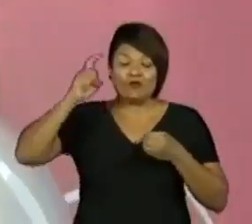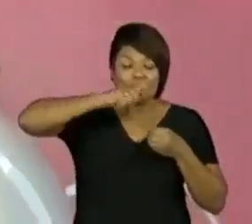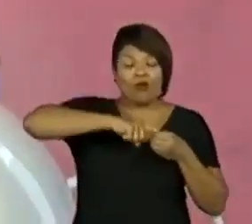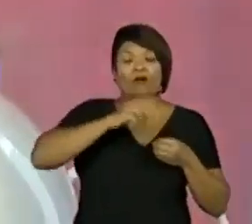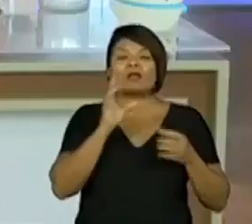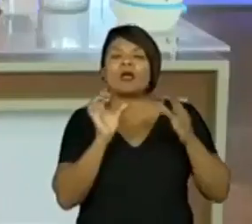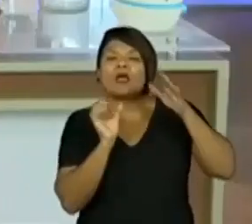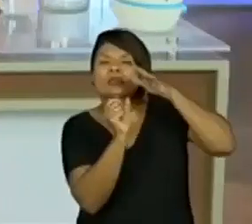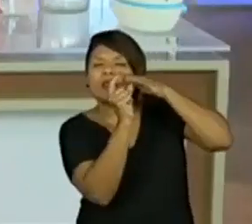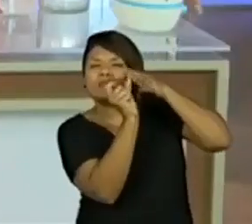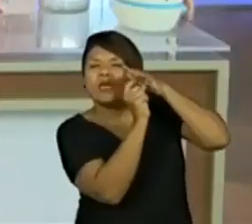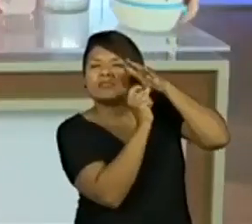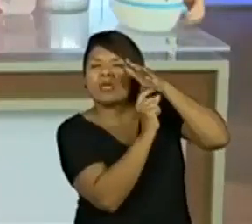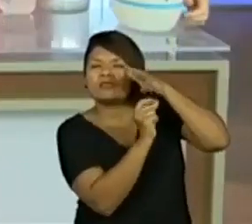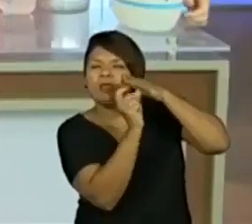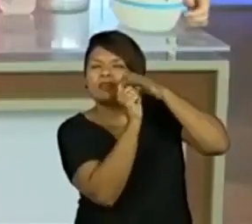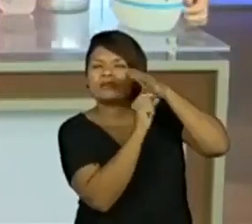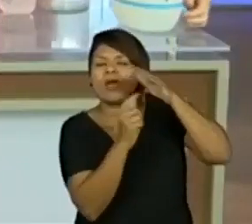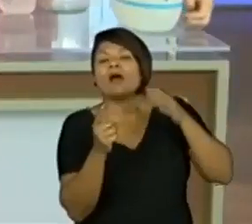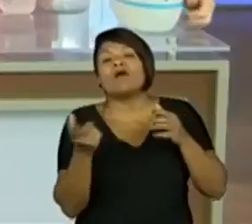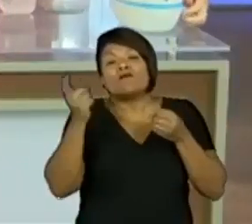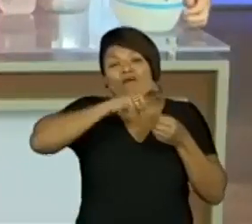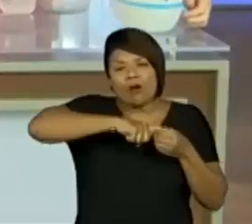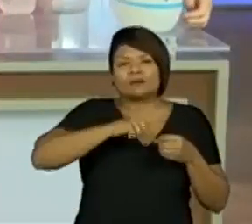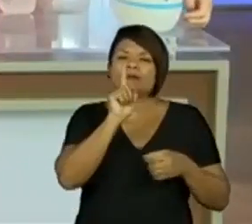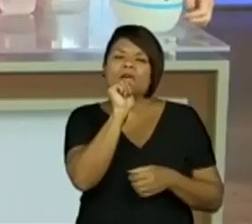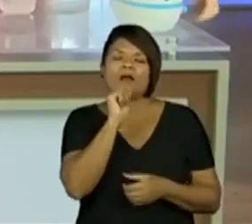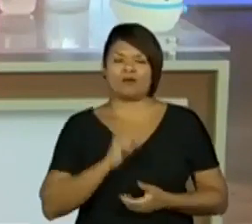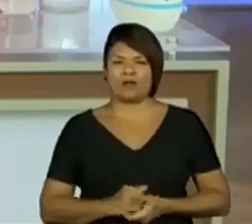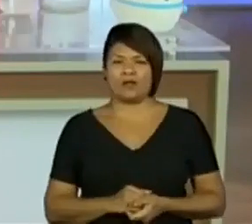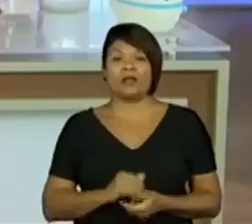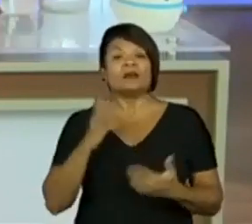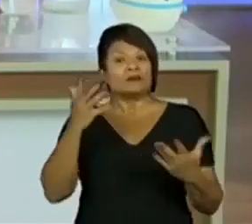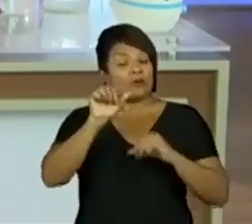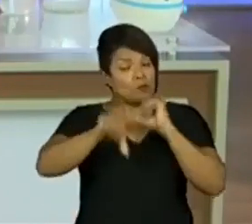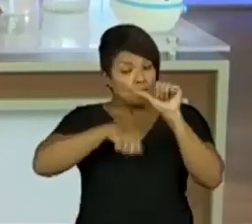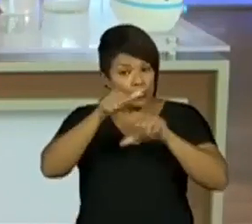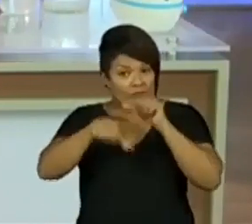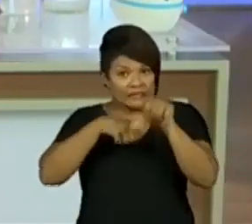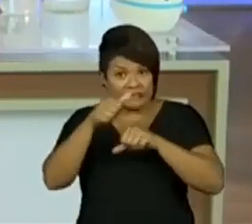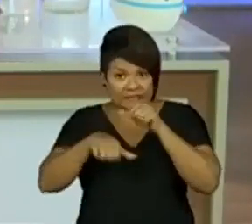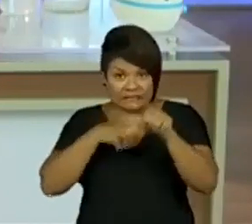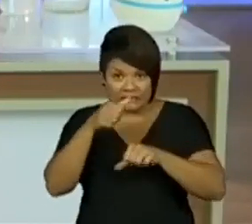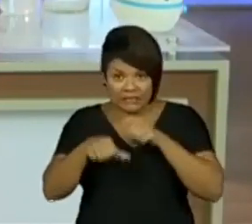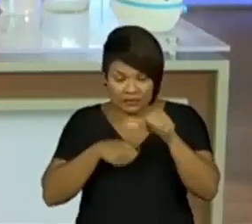Então, as mudanças de estados físicos são mudanças reversíveis.